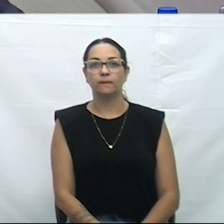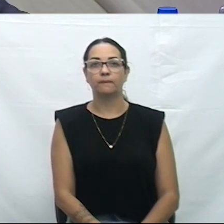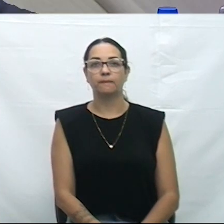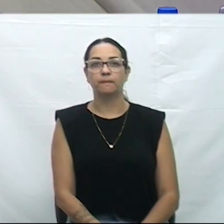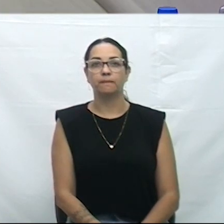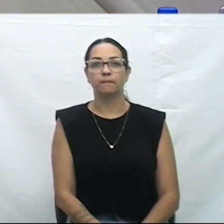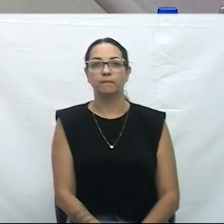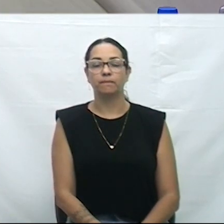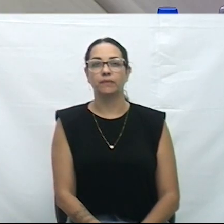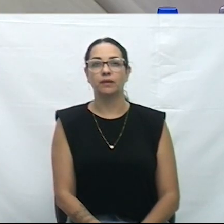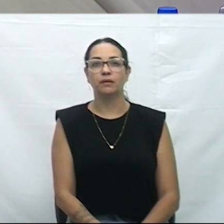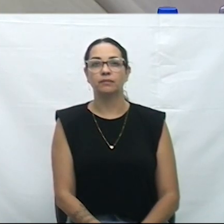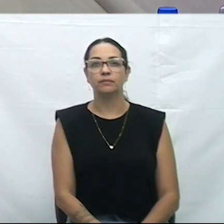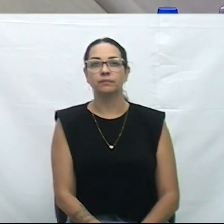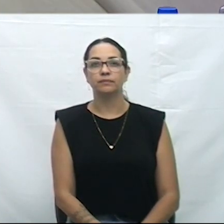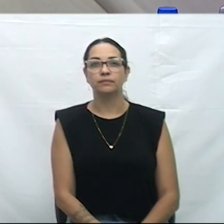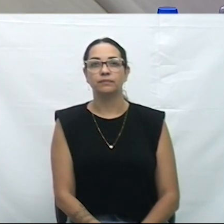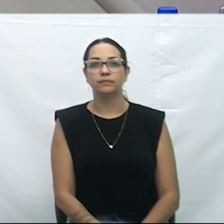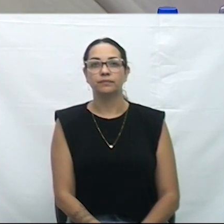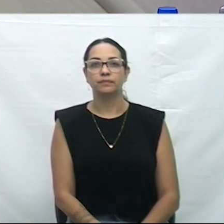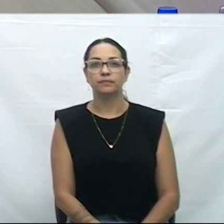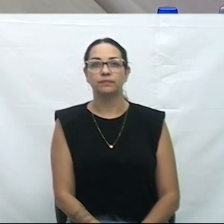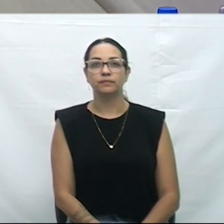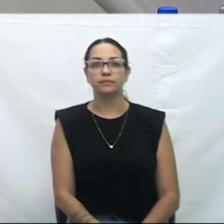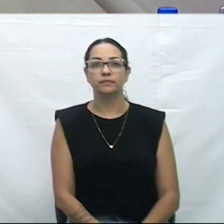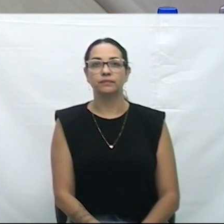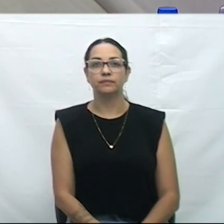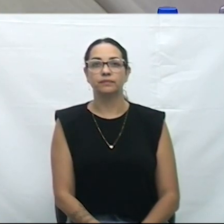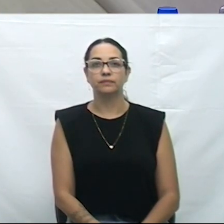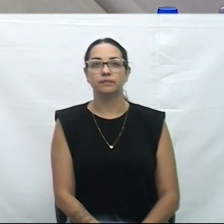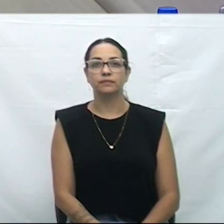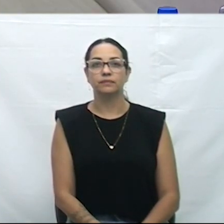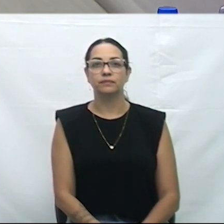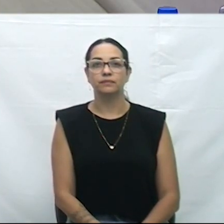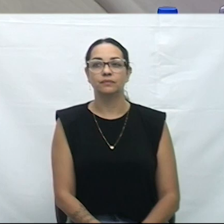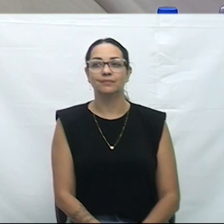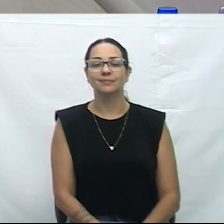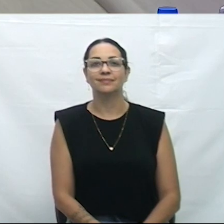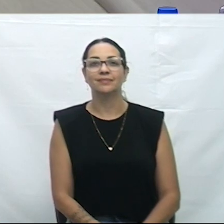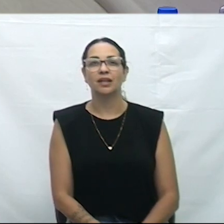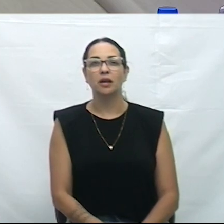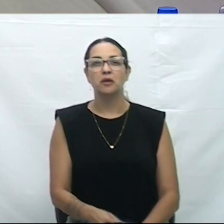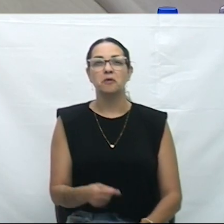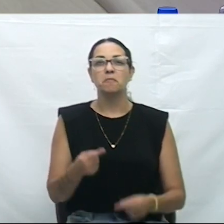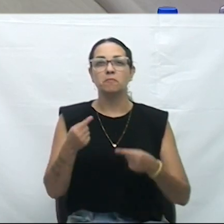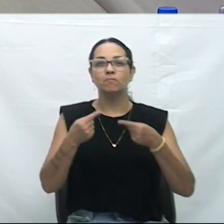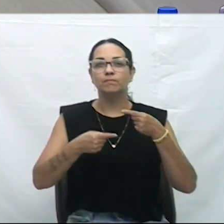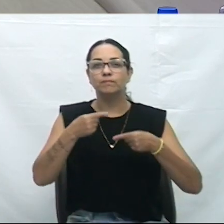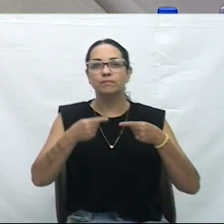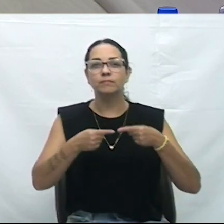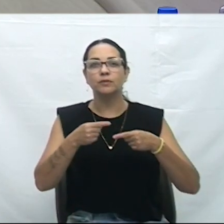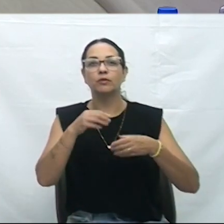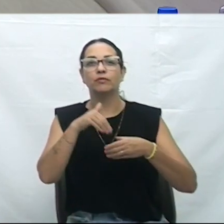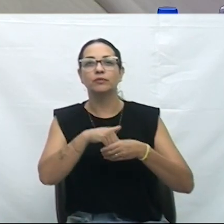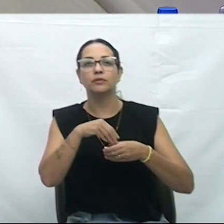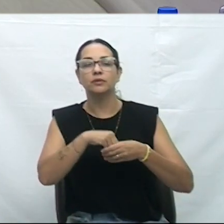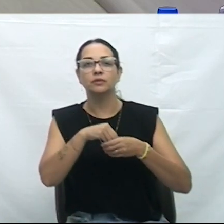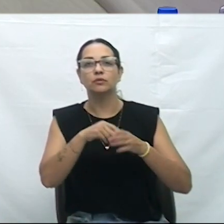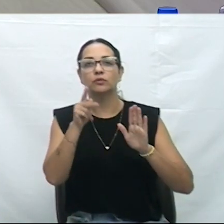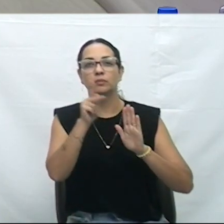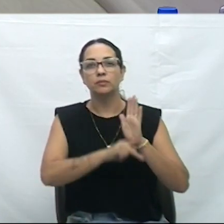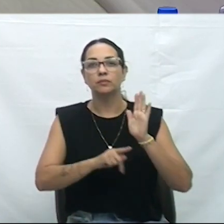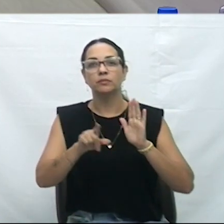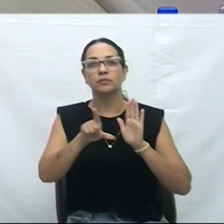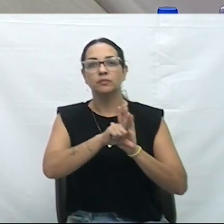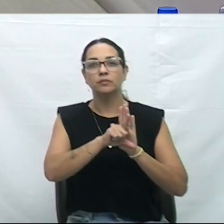Em única discussão e votação, o projeto de